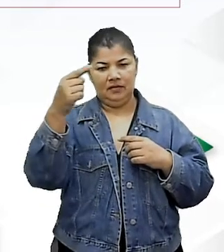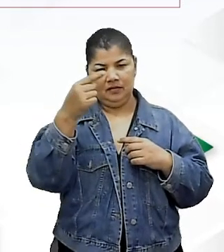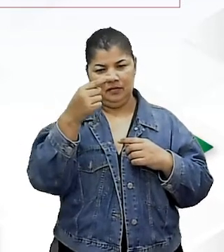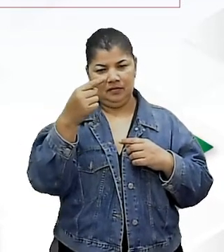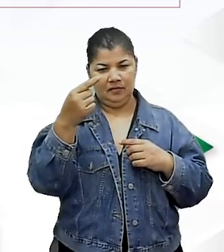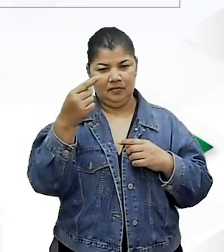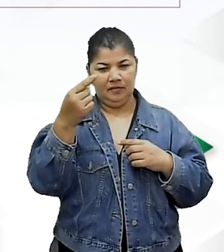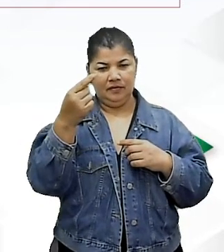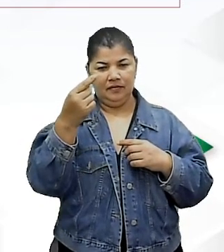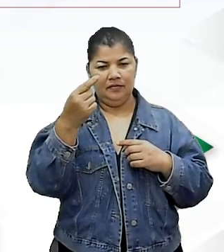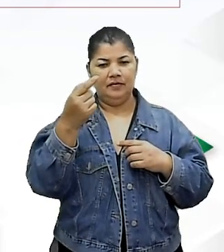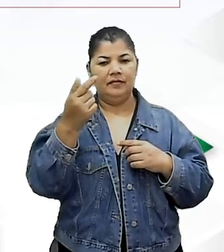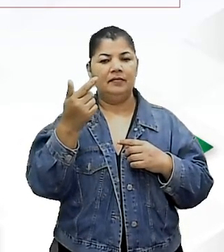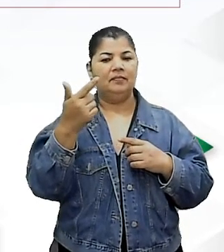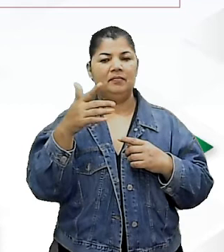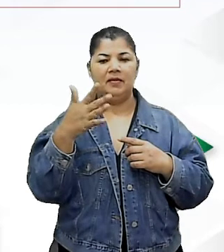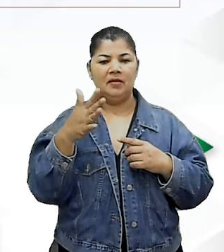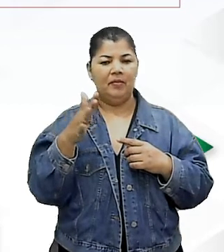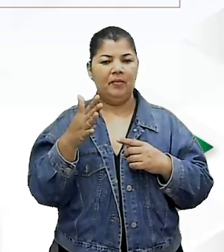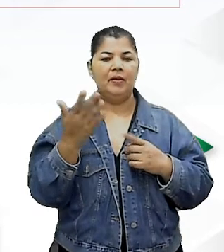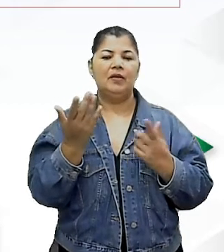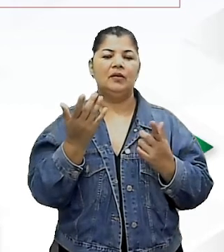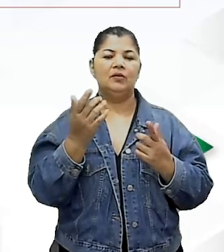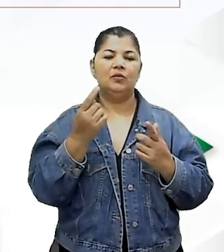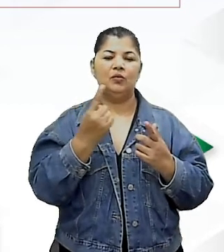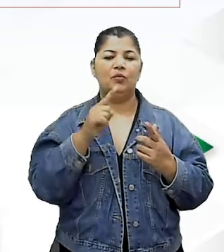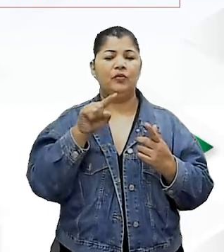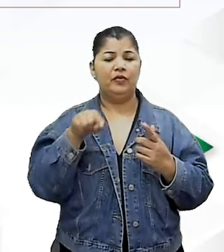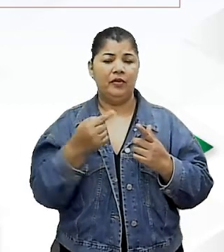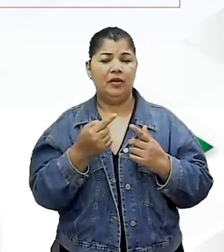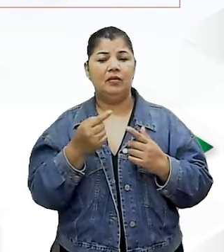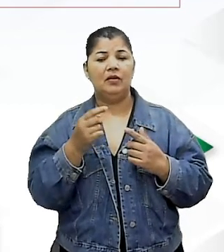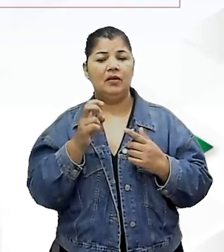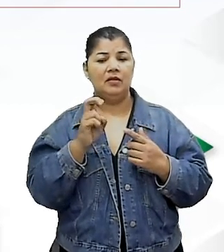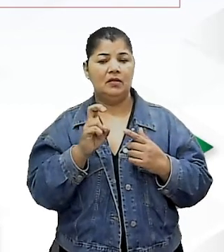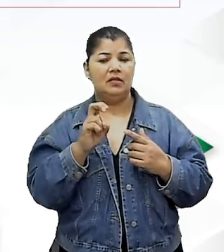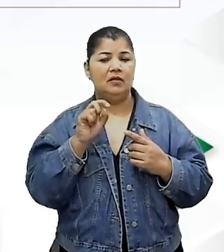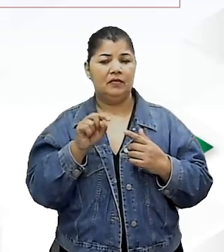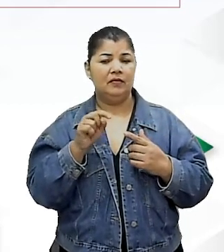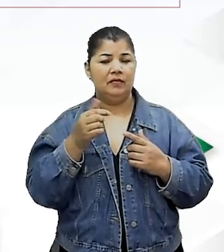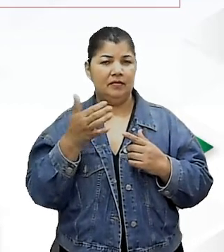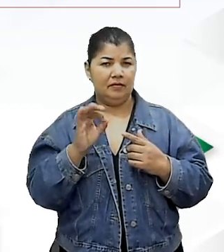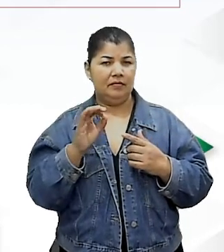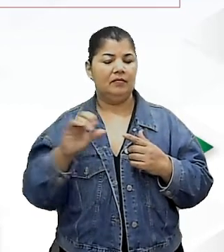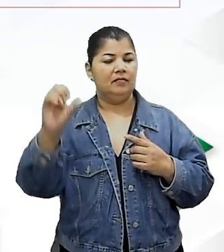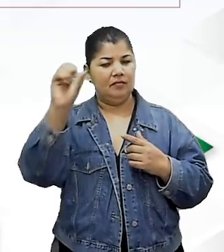assim, aproximadamente 1,5 vezes 10 à oitava, né? Porque é